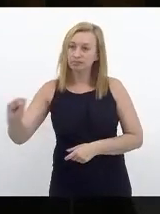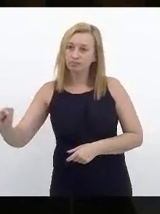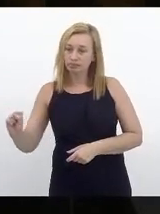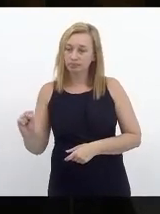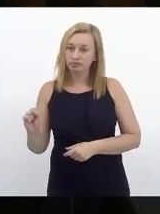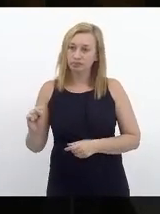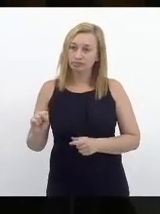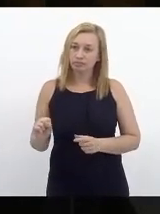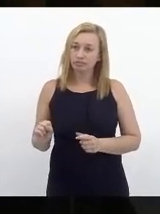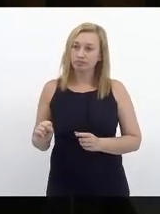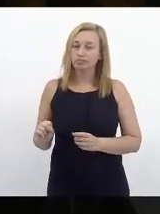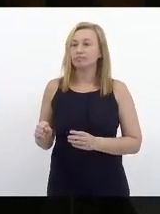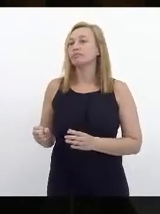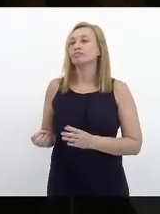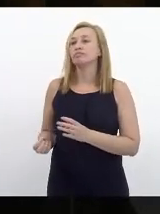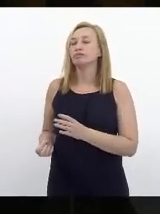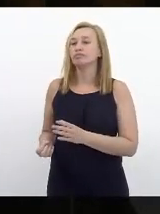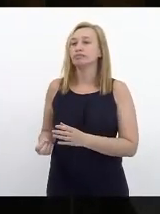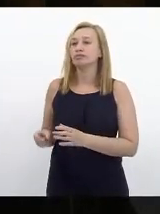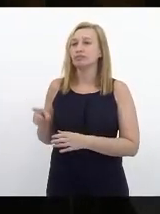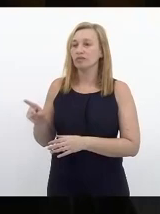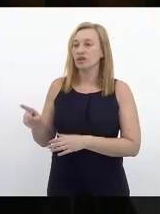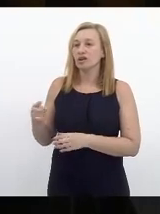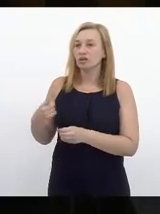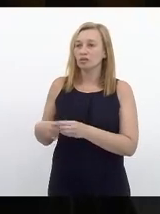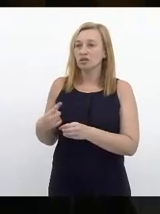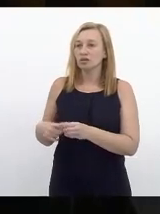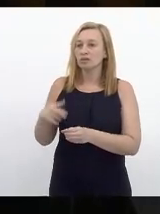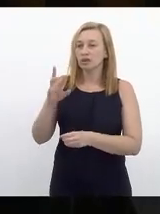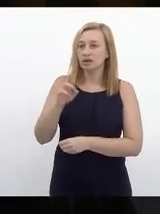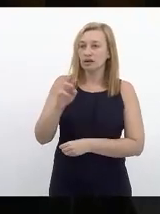instalar lá no município de Resende.